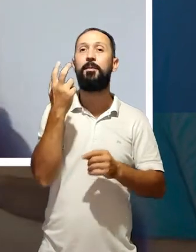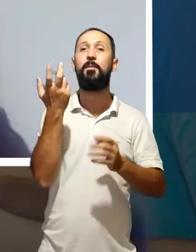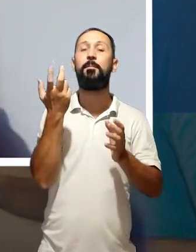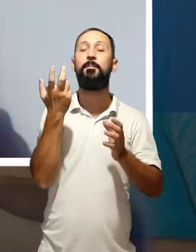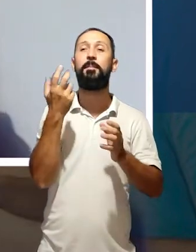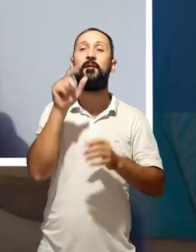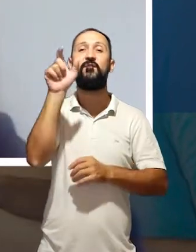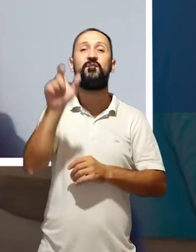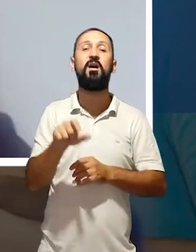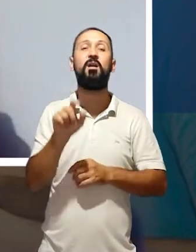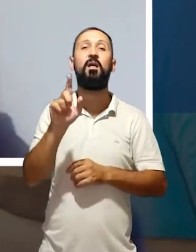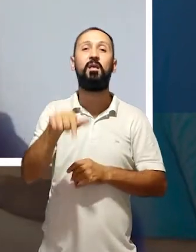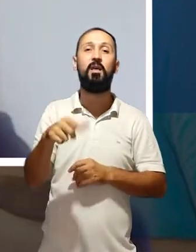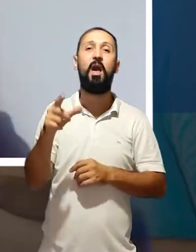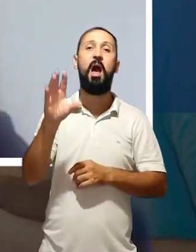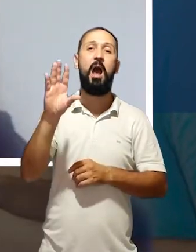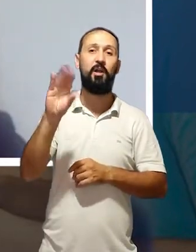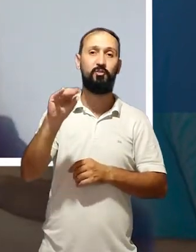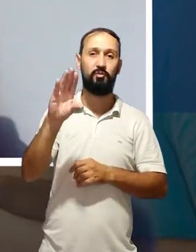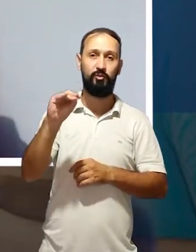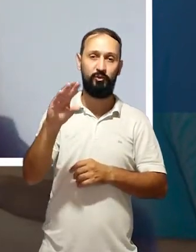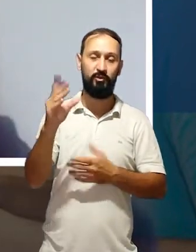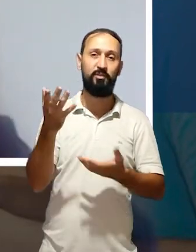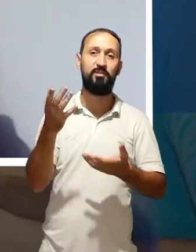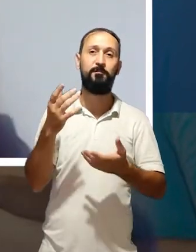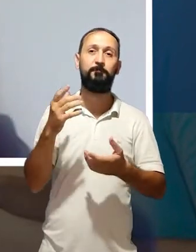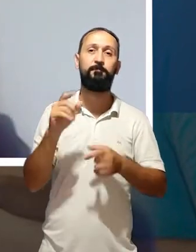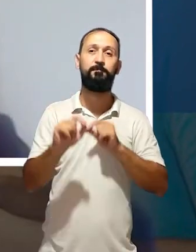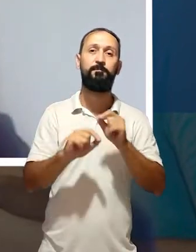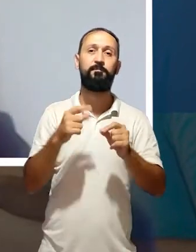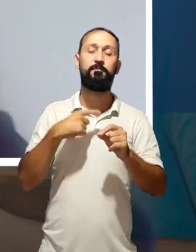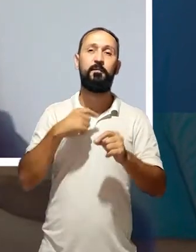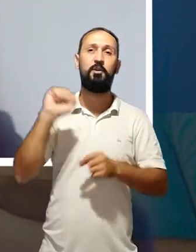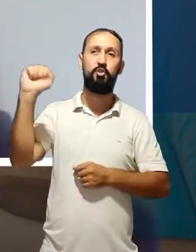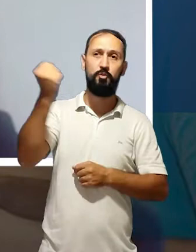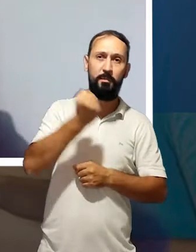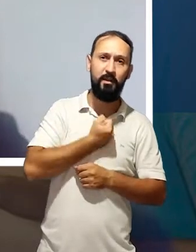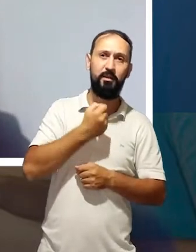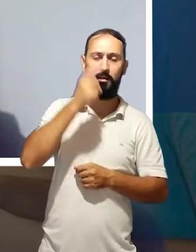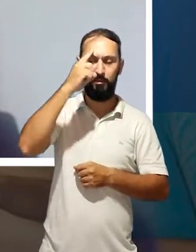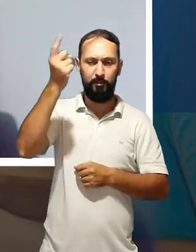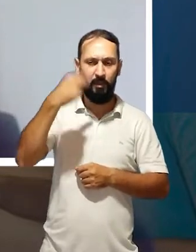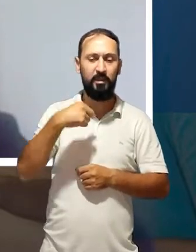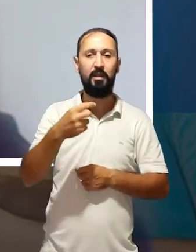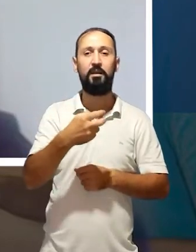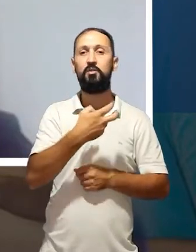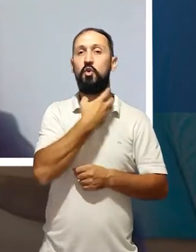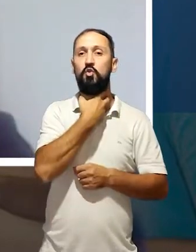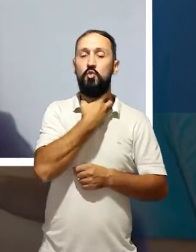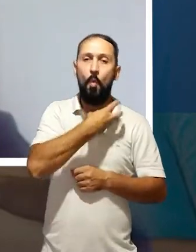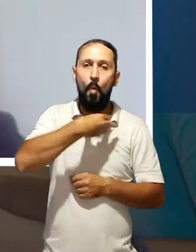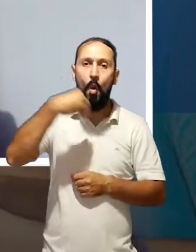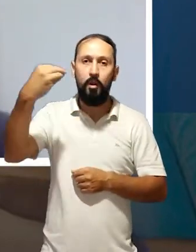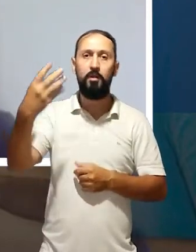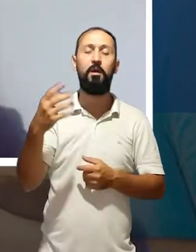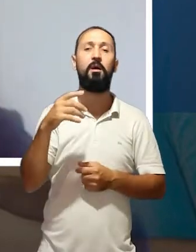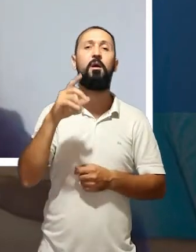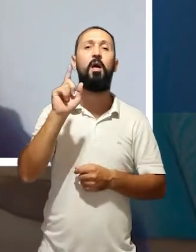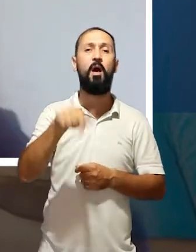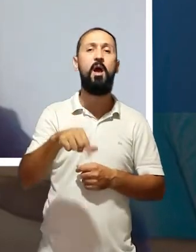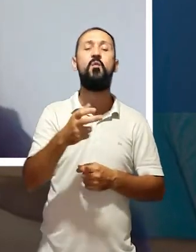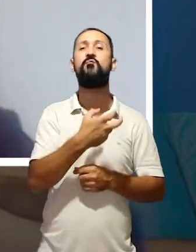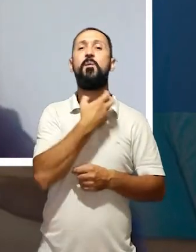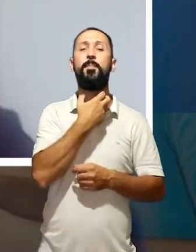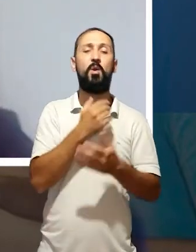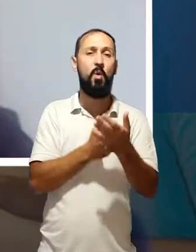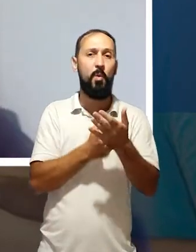de personagens que vêm à noite te matar, te dominar, sugar seu sangue. Então é